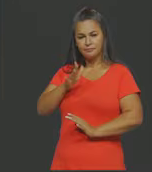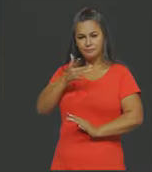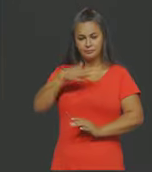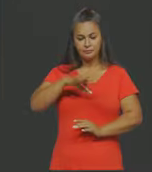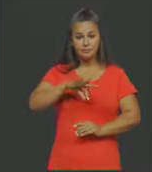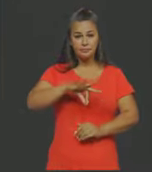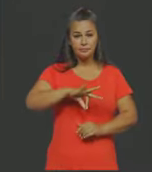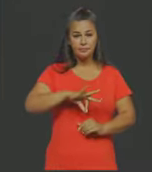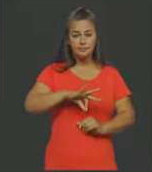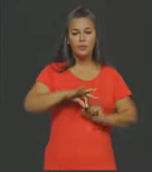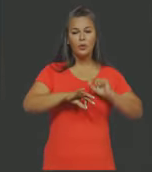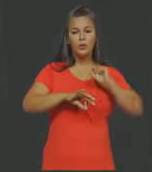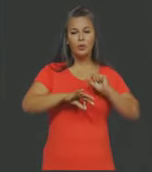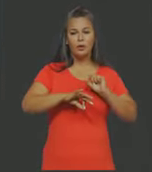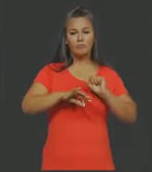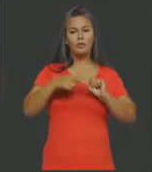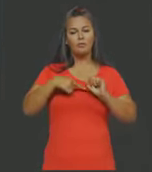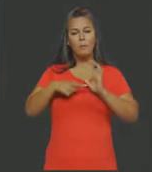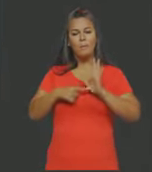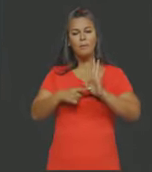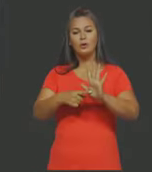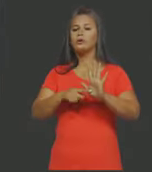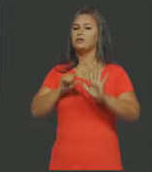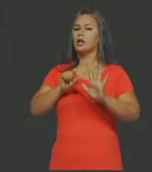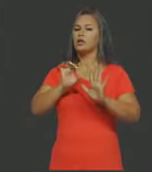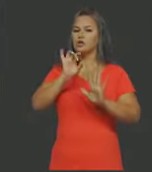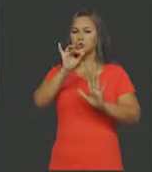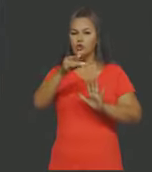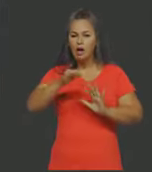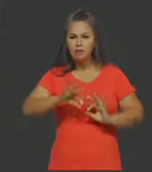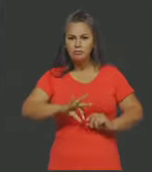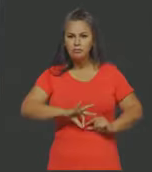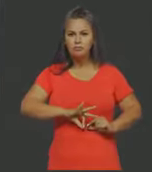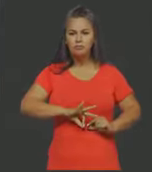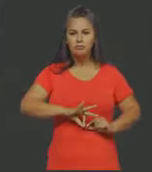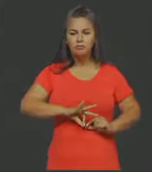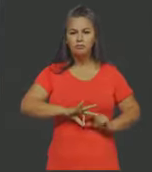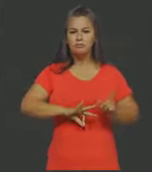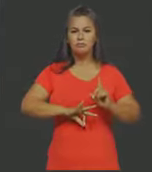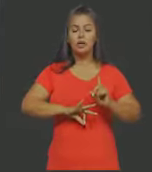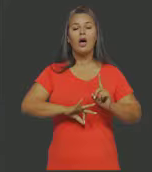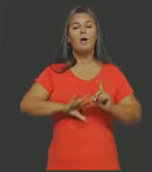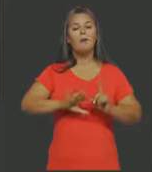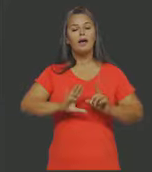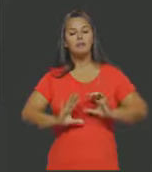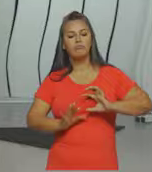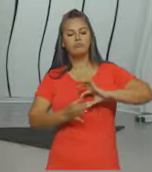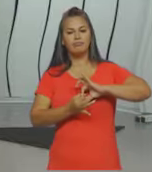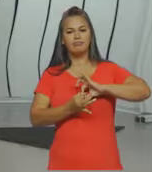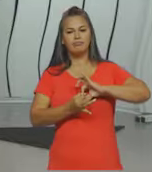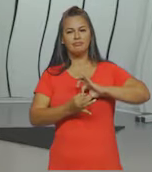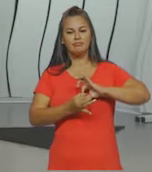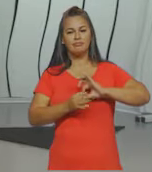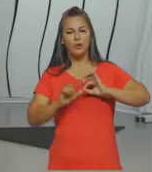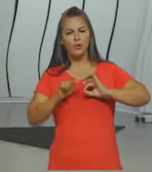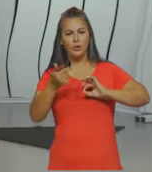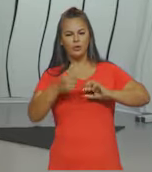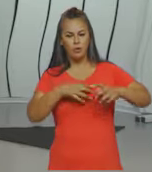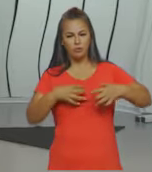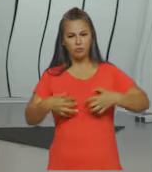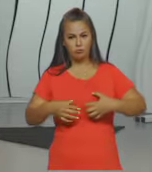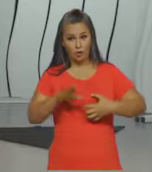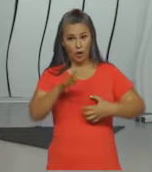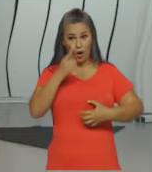sistema reprodutor feminino integrado com outros órgãos. Só para vocês imaginarem onde é que fica, né? Nós temos o